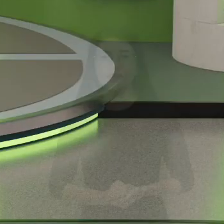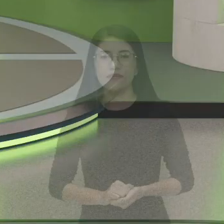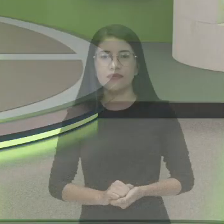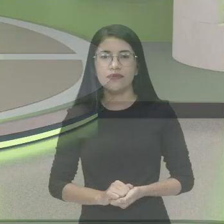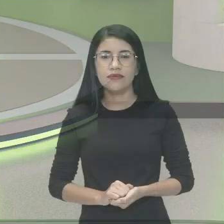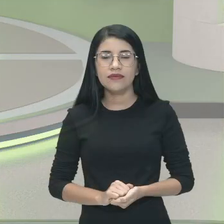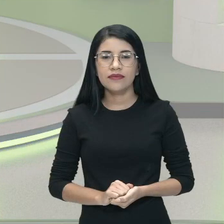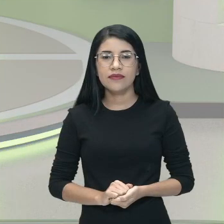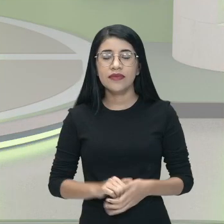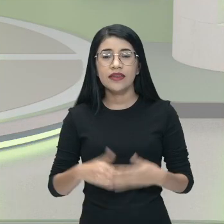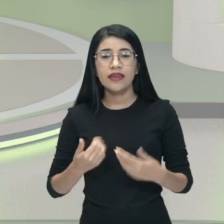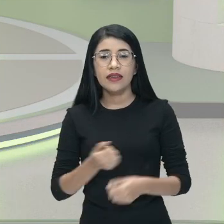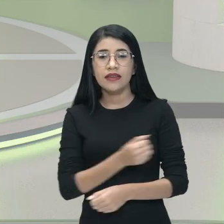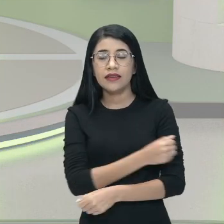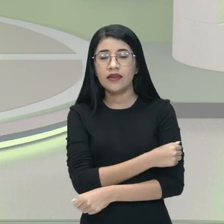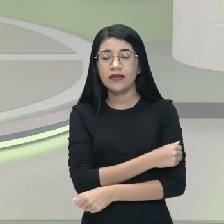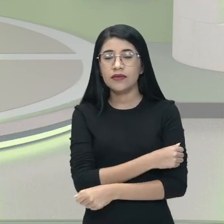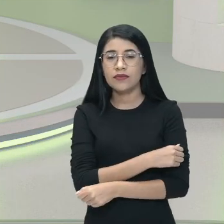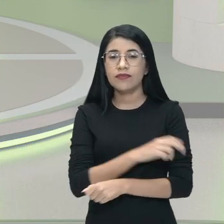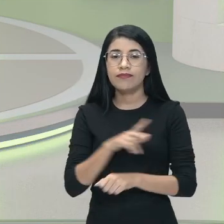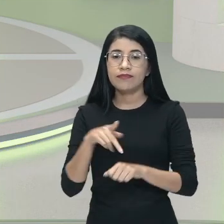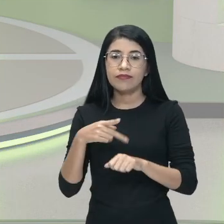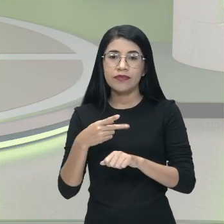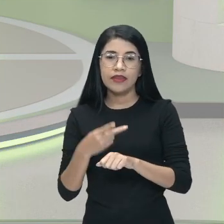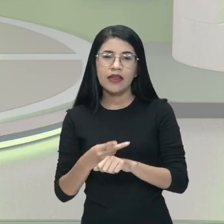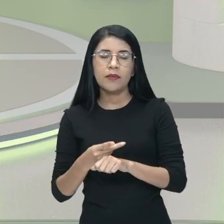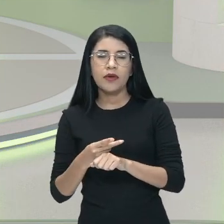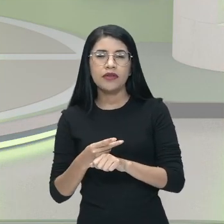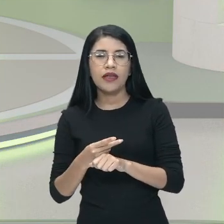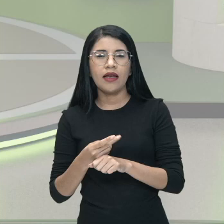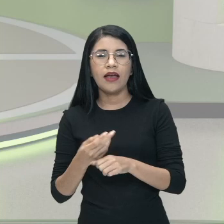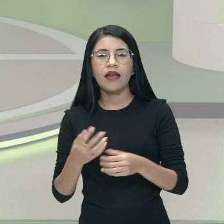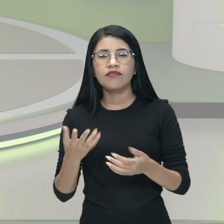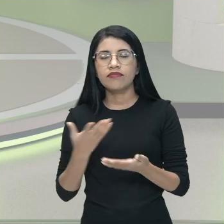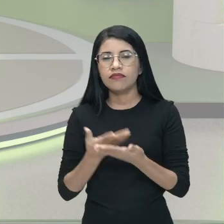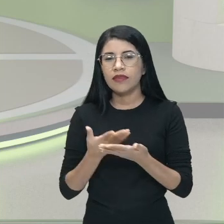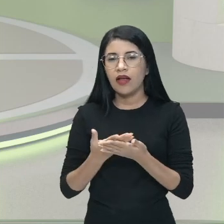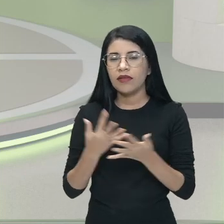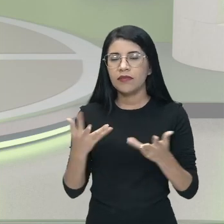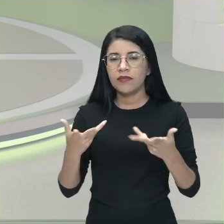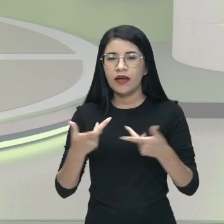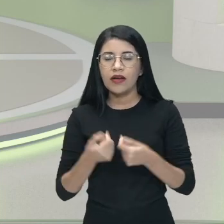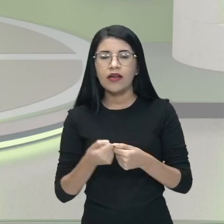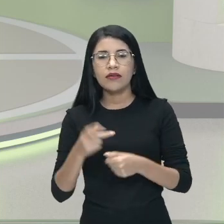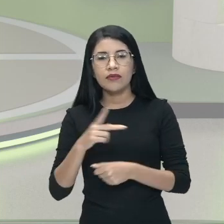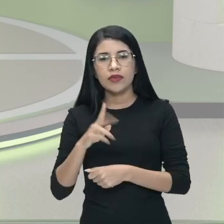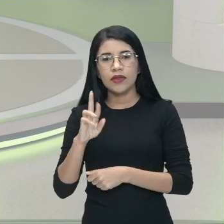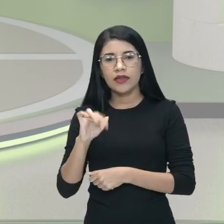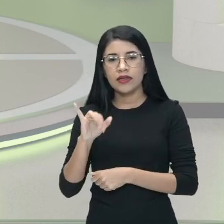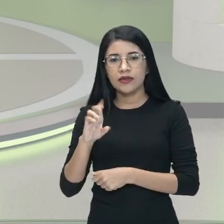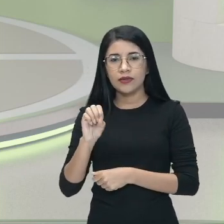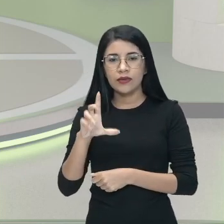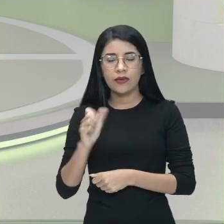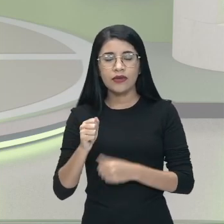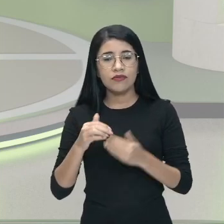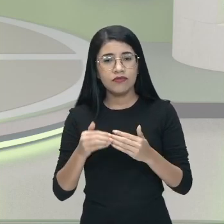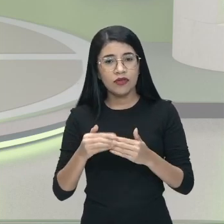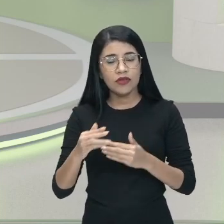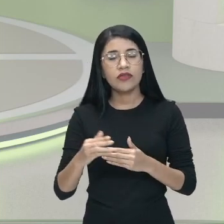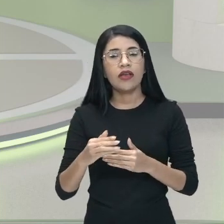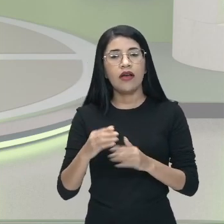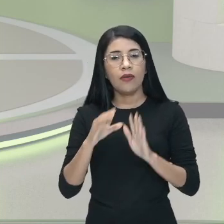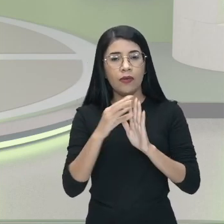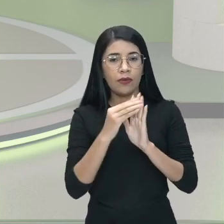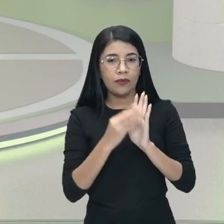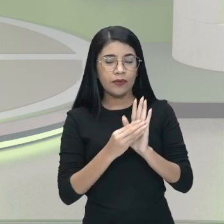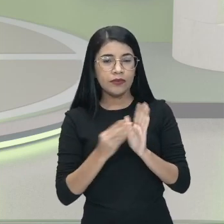bem, queridos alunos, após a brilhante aula que nós tivemos aí com a professora Risolda, vamos dar continuidade aqui no nosso